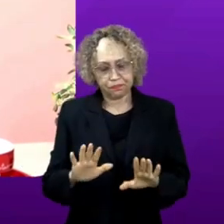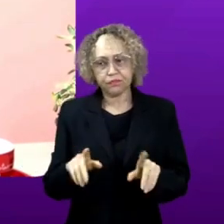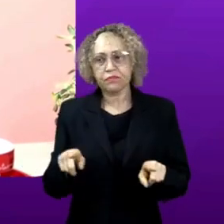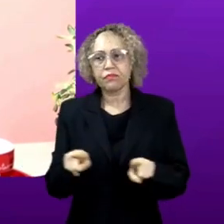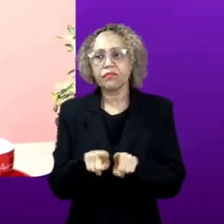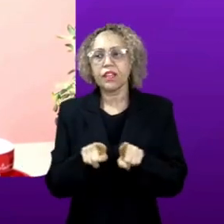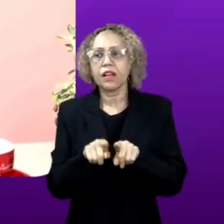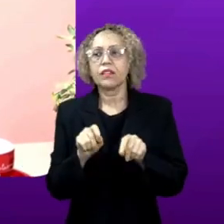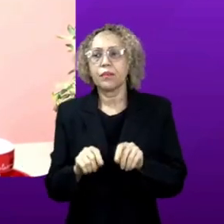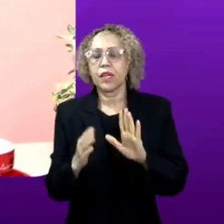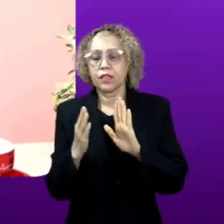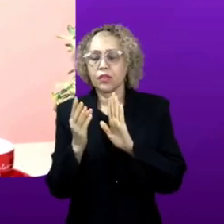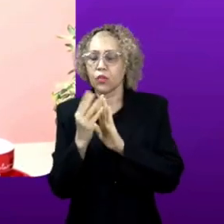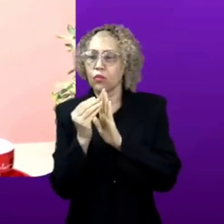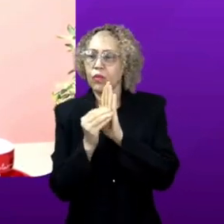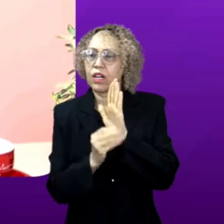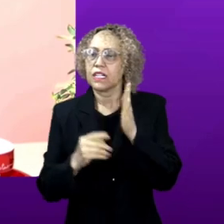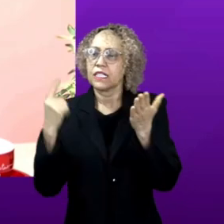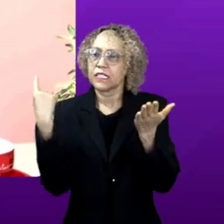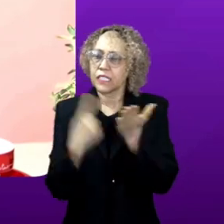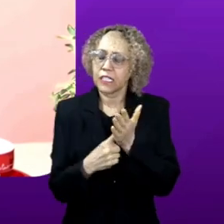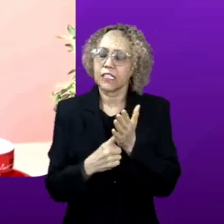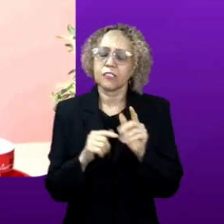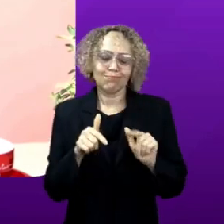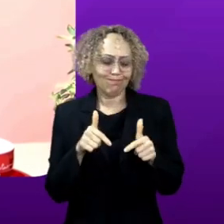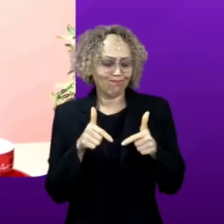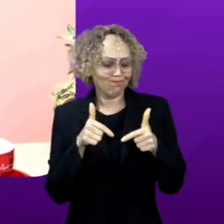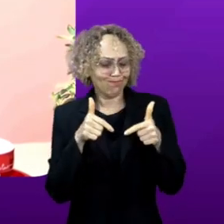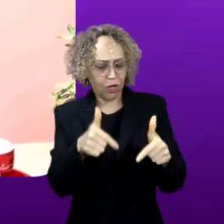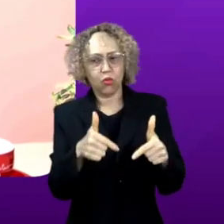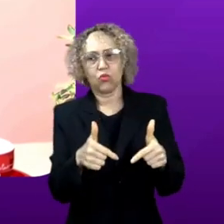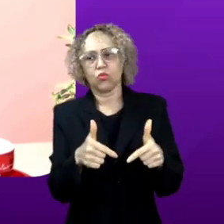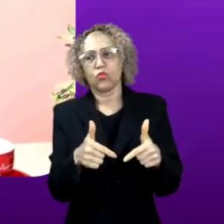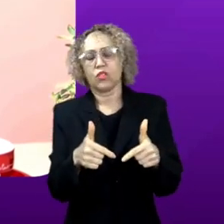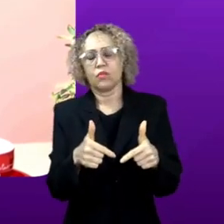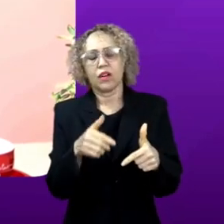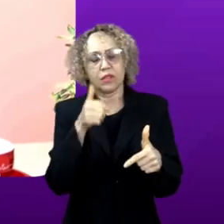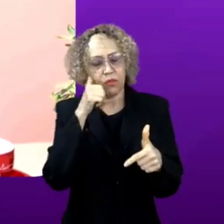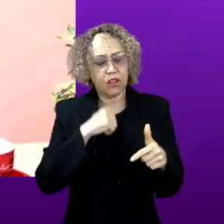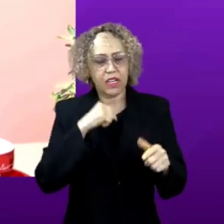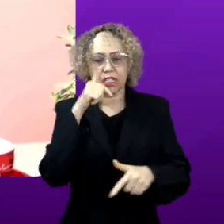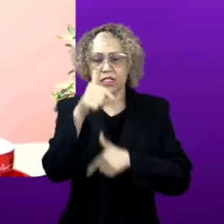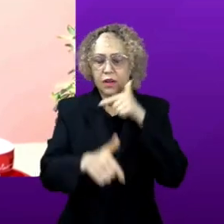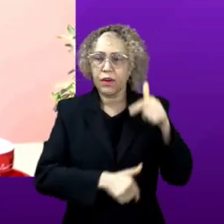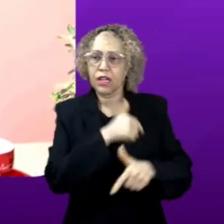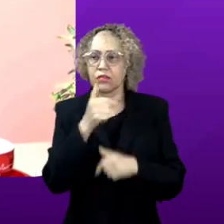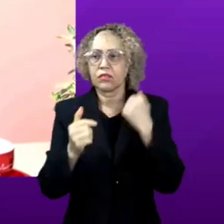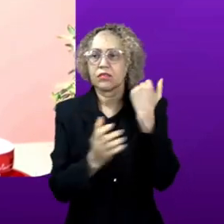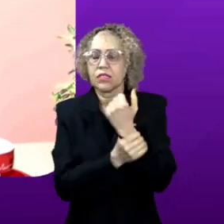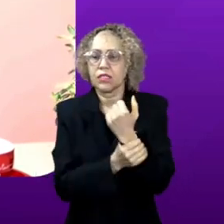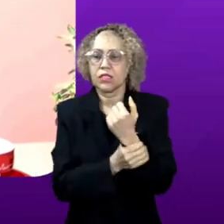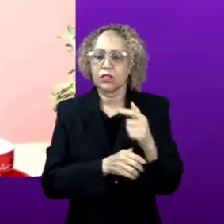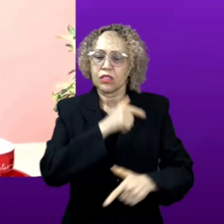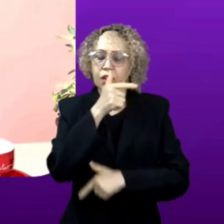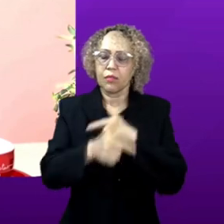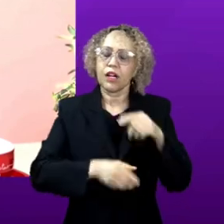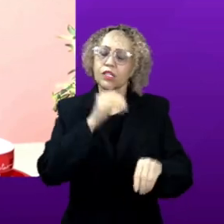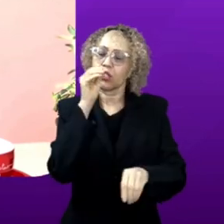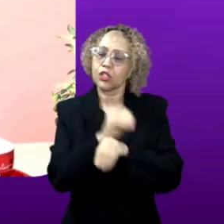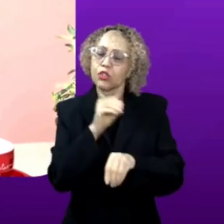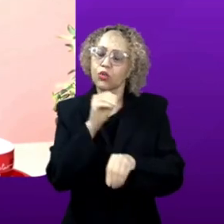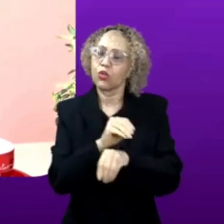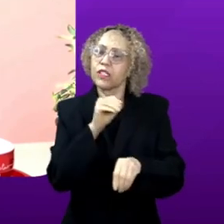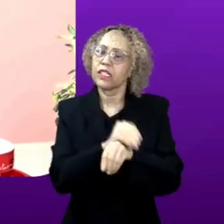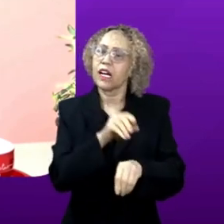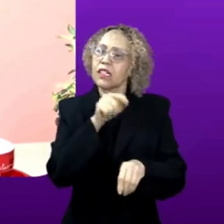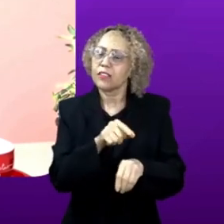também uma agenda de luta para as mulheres trabalhadoras garantir que o trabalho do cuidado seja reconhecido